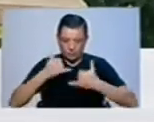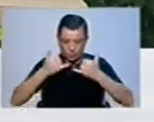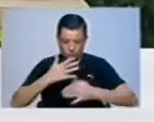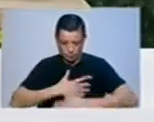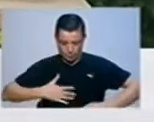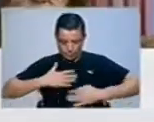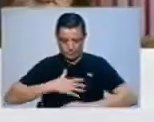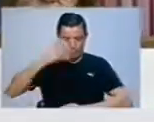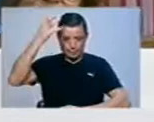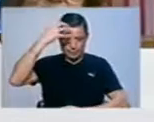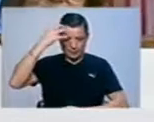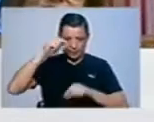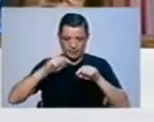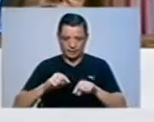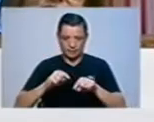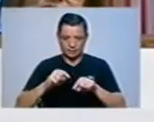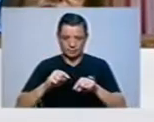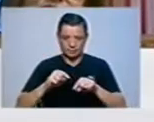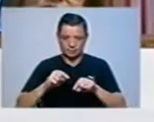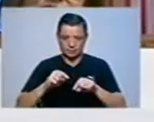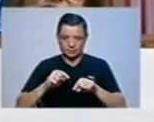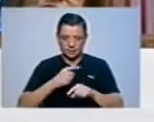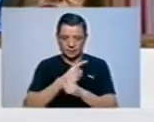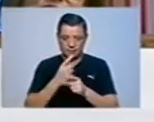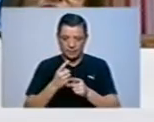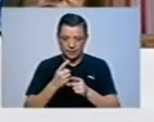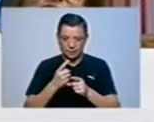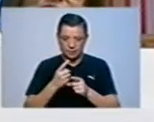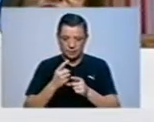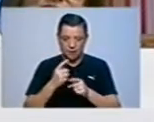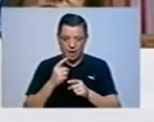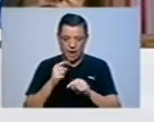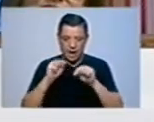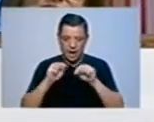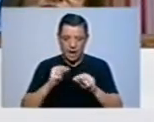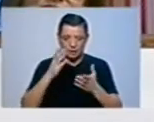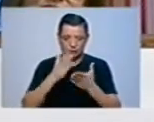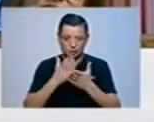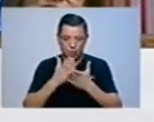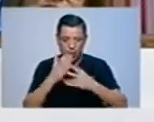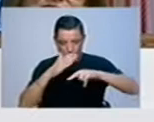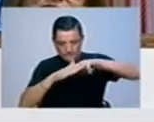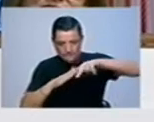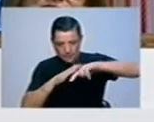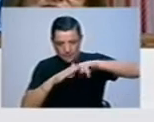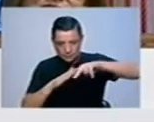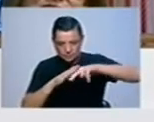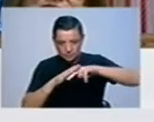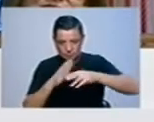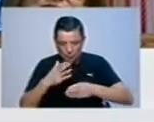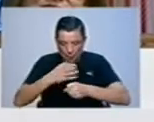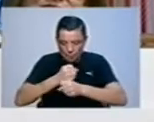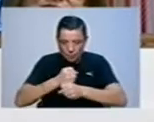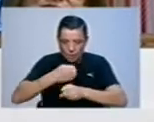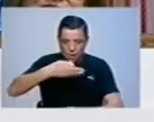banho. Porque o que vai fazer efeito aqui é a centelha asiática. O óleo é só apenas para poder fechar o poro